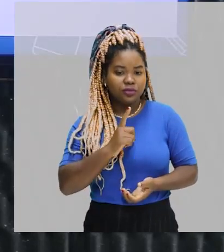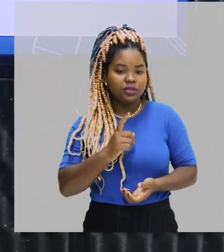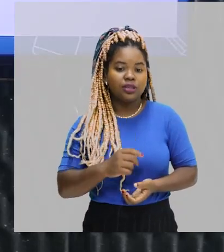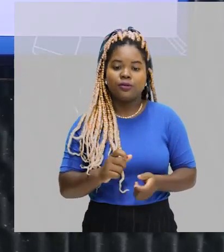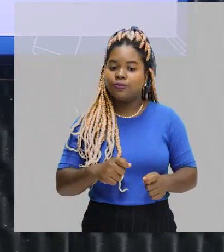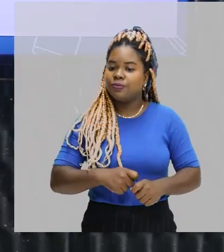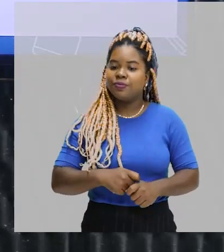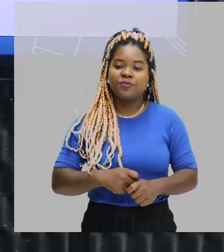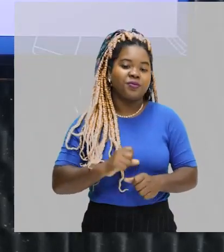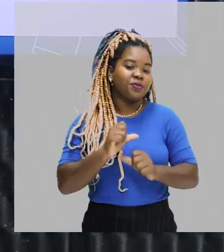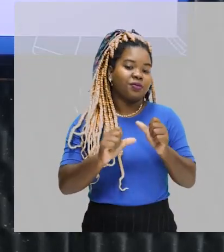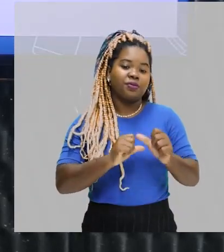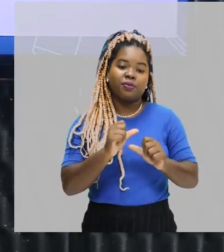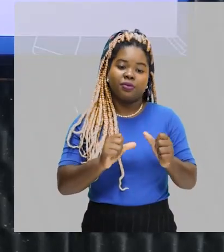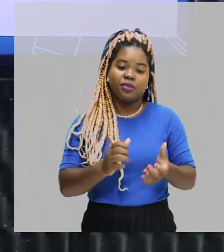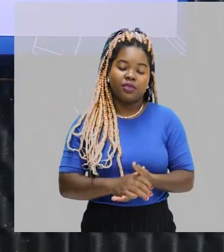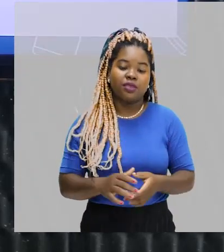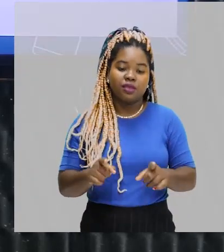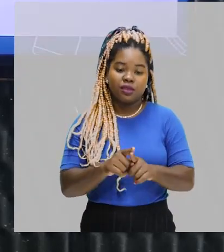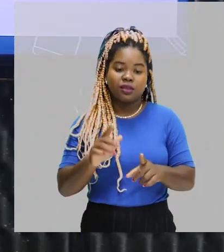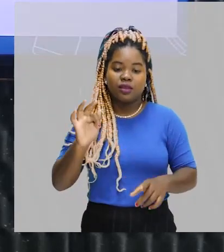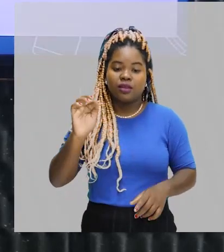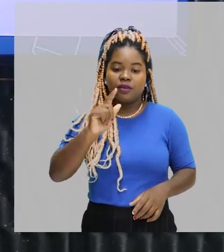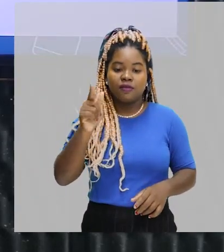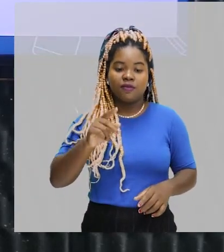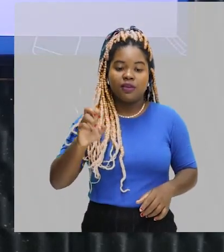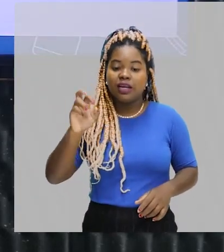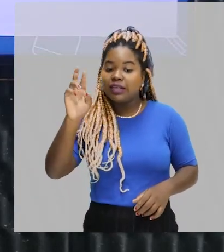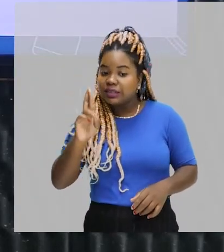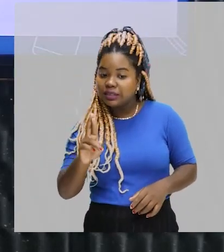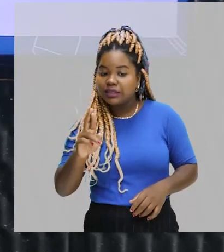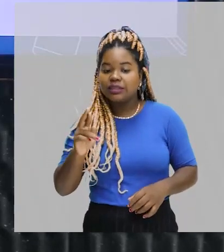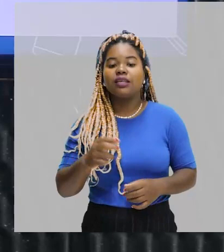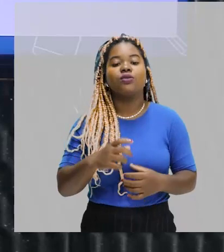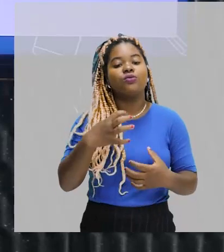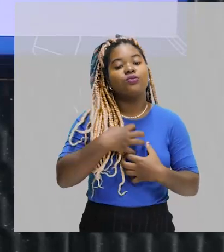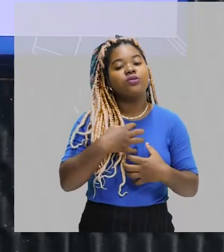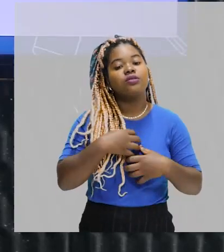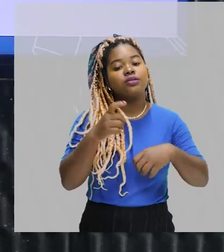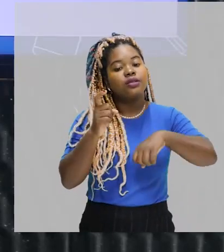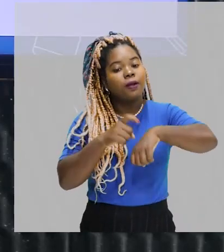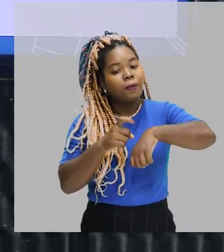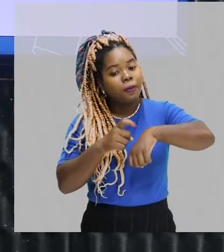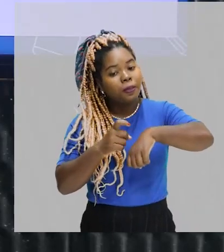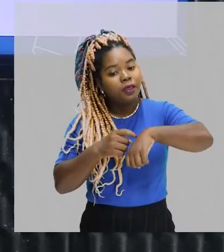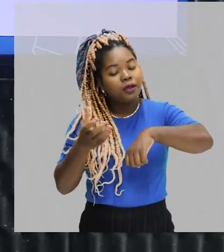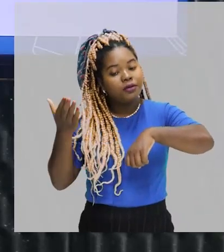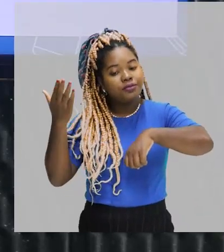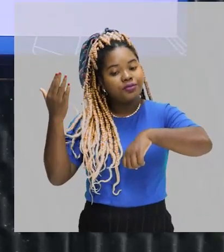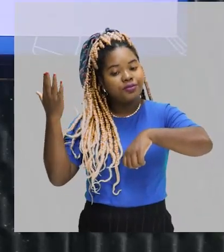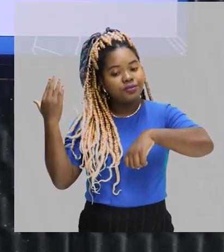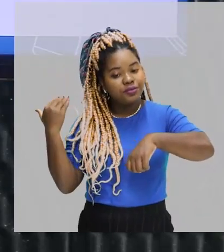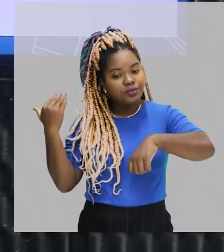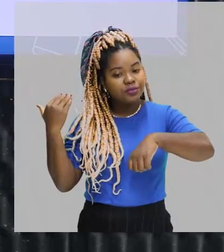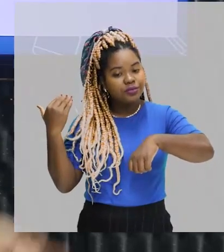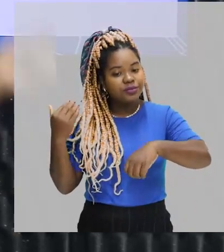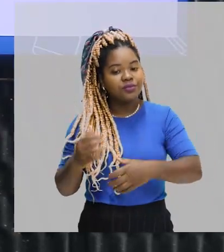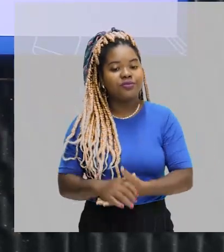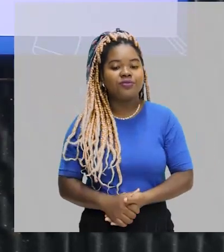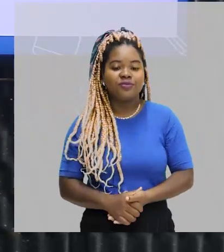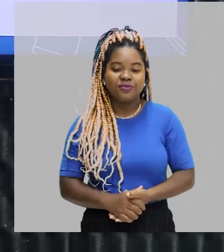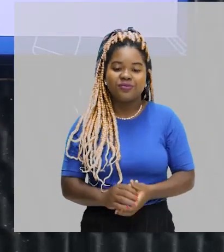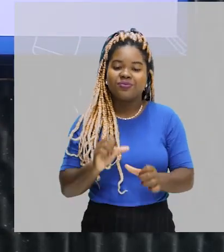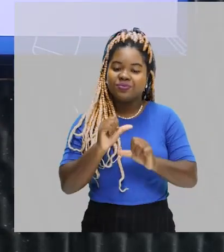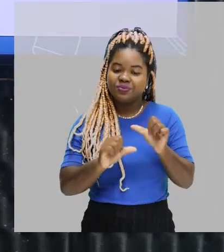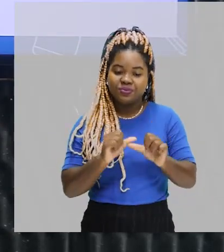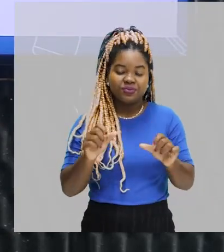gente? Verbo fazer no sentido de existir é impessoal. Não, verbo haver no sentido de existir é impessoal.